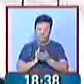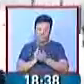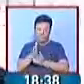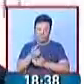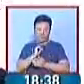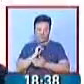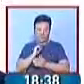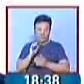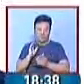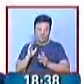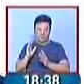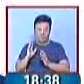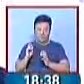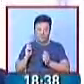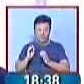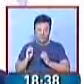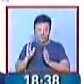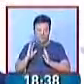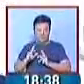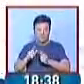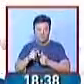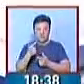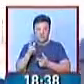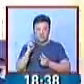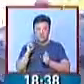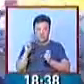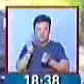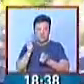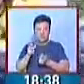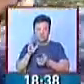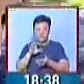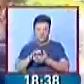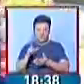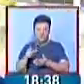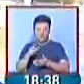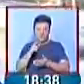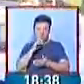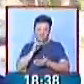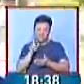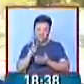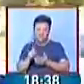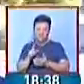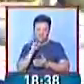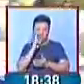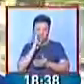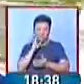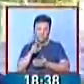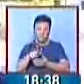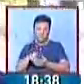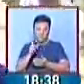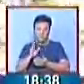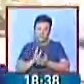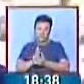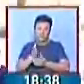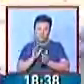onde tem um anúncio onde a pessoa tem que carregar num botão que diz ligar para ter acesso à internet. Para isso terá que ver a publicidade, mas não estamos a